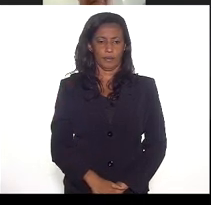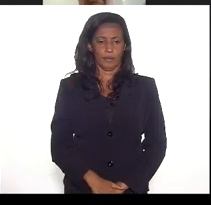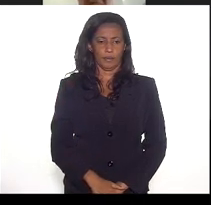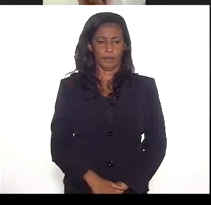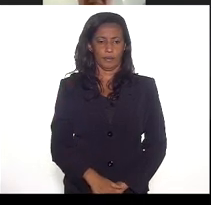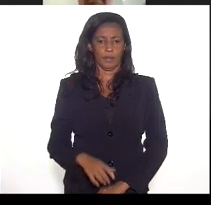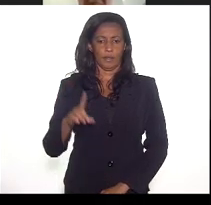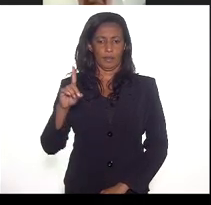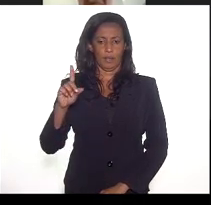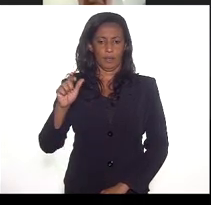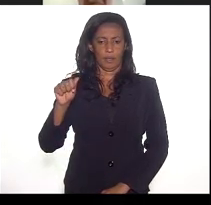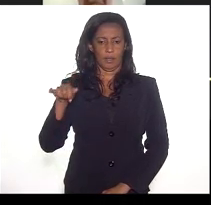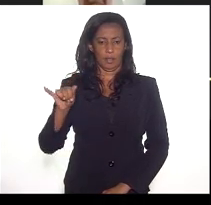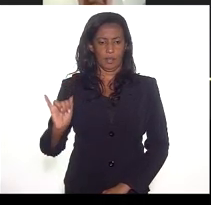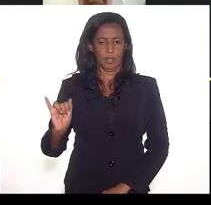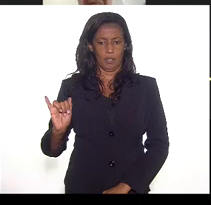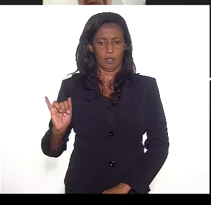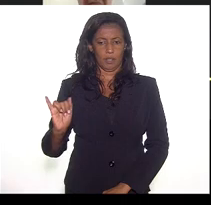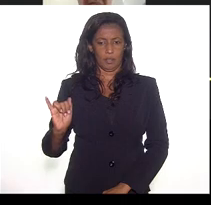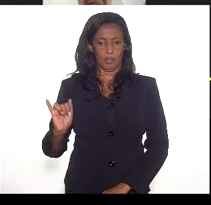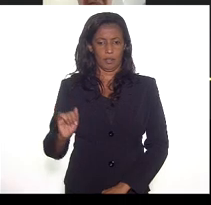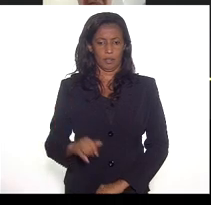Deputado Dani Monteiro.